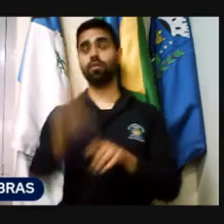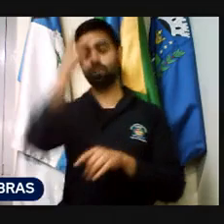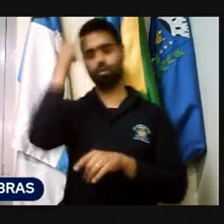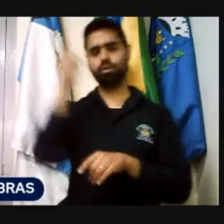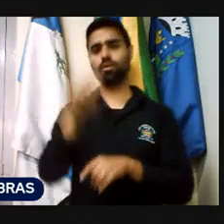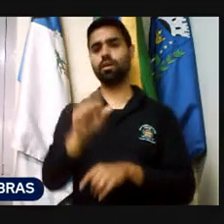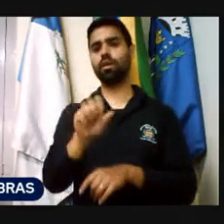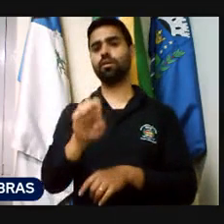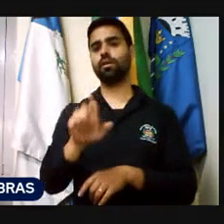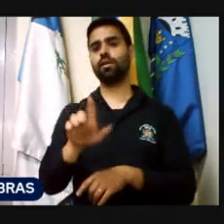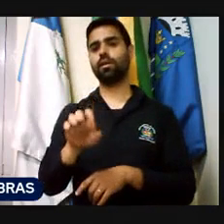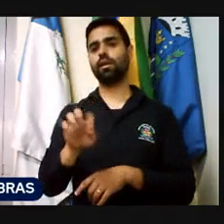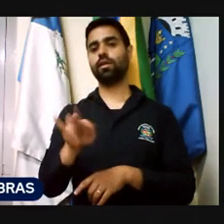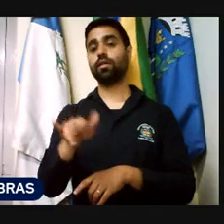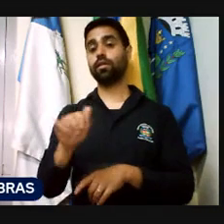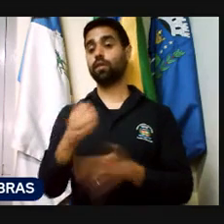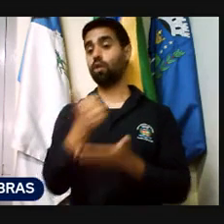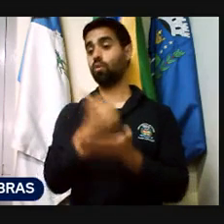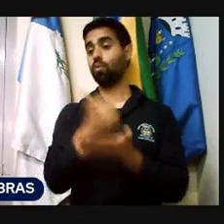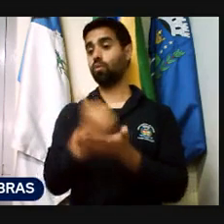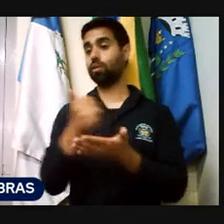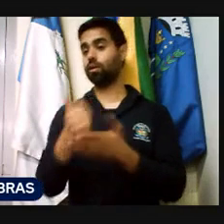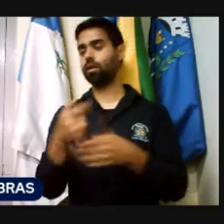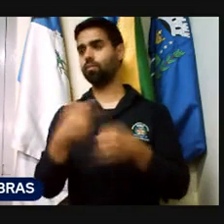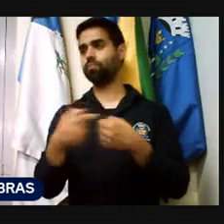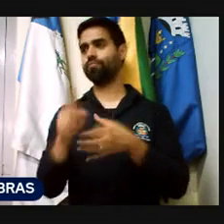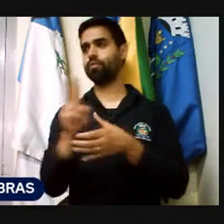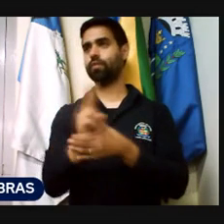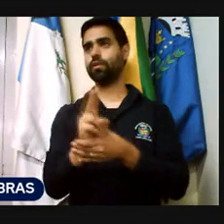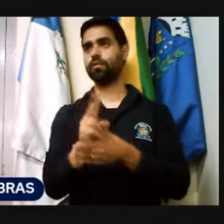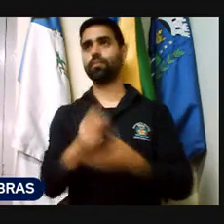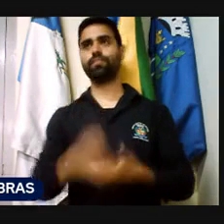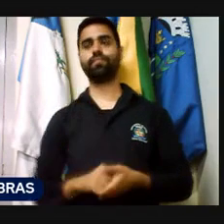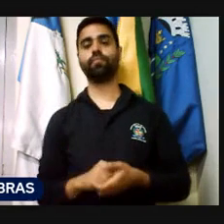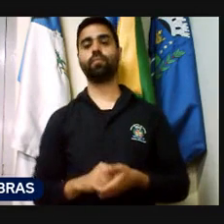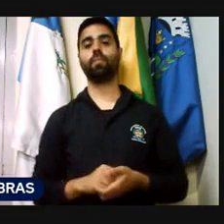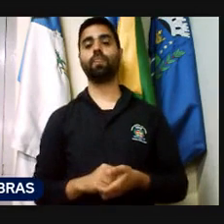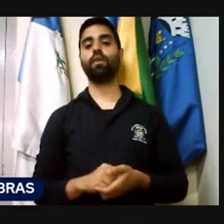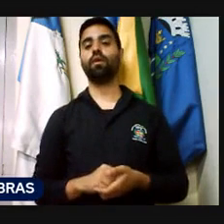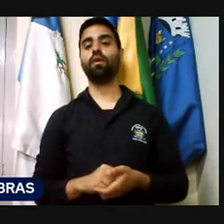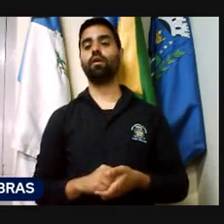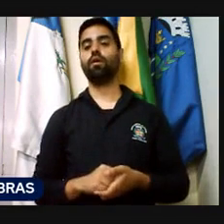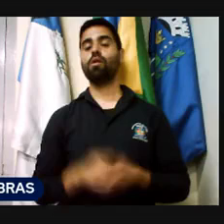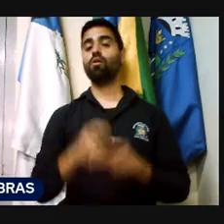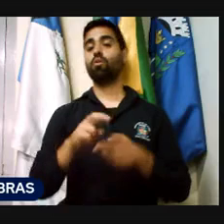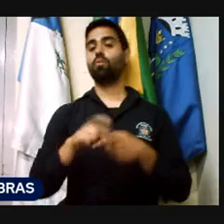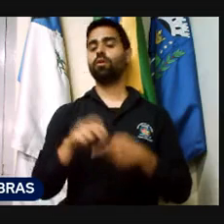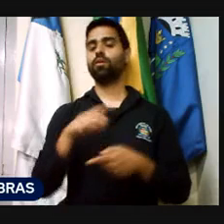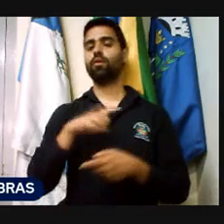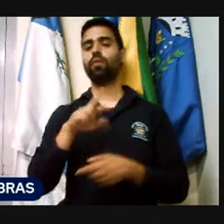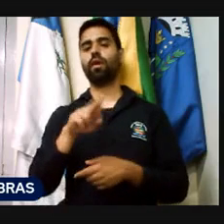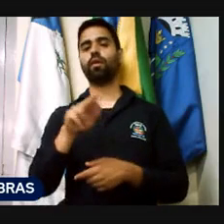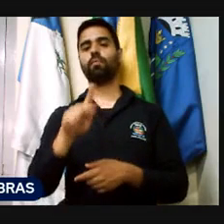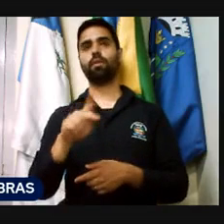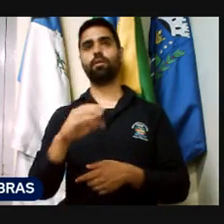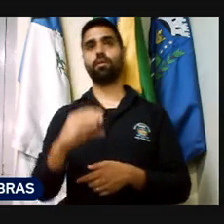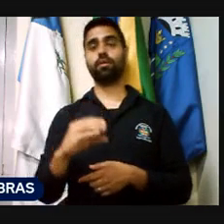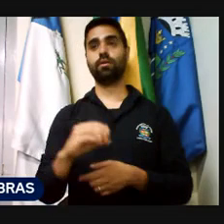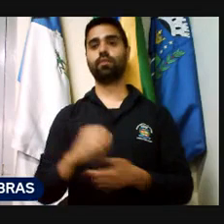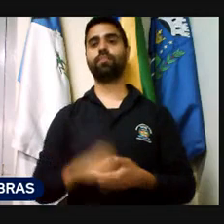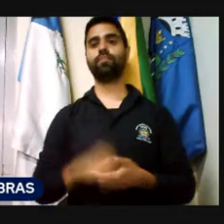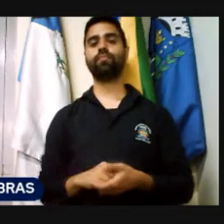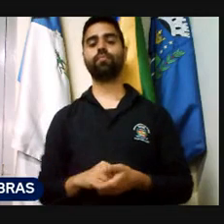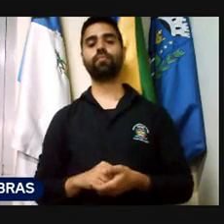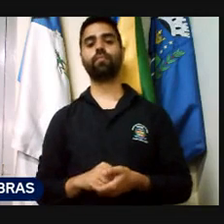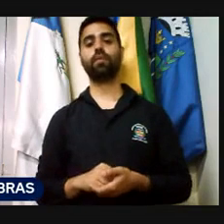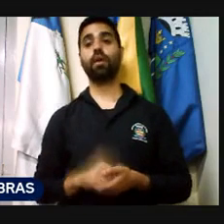seletistas contratados pelo município de Valença e suas autarquias e fundações. Desde termos, com a implantação do RPC, o servidor que ingressar